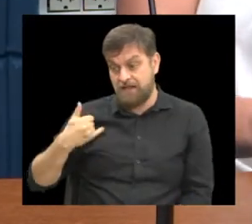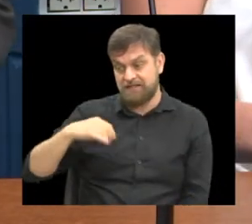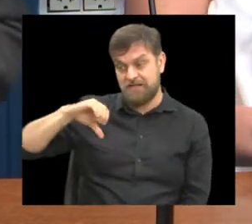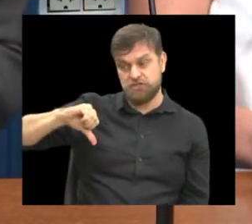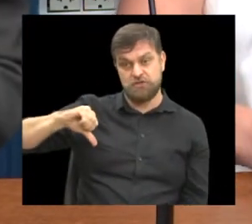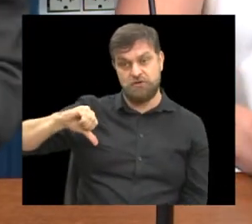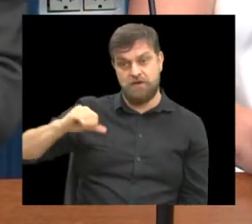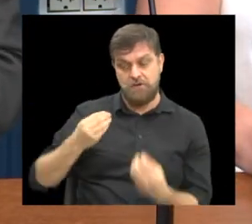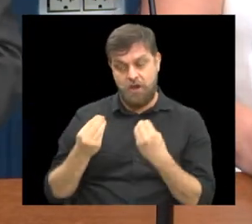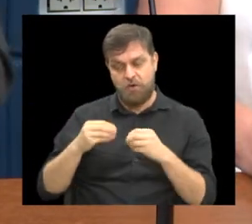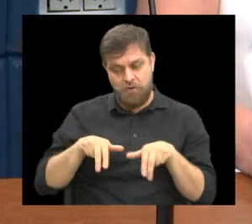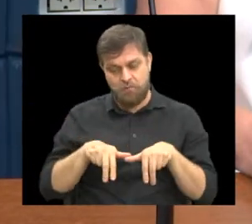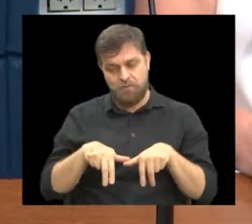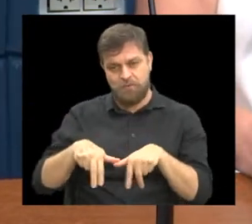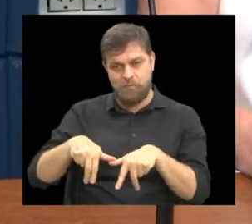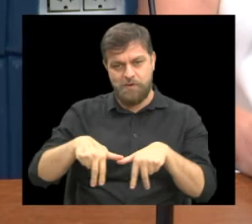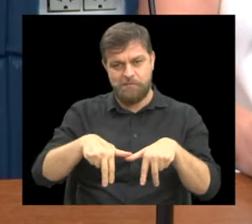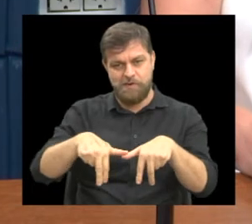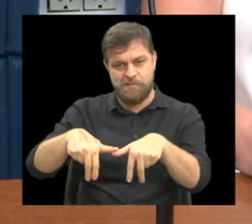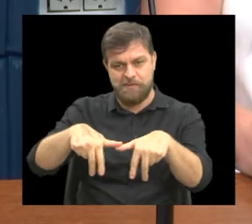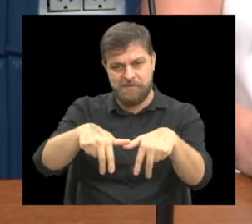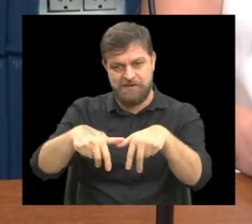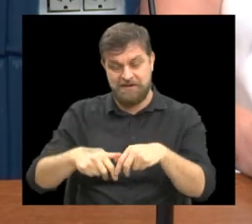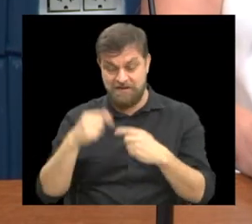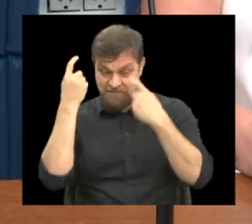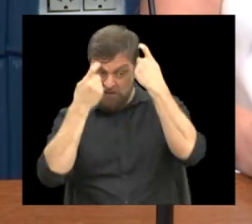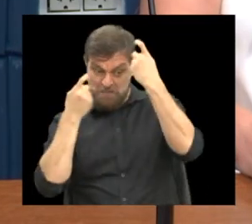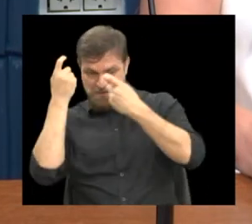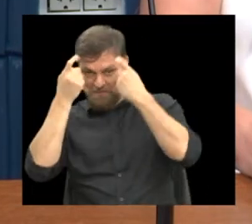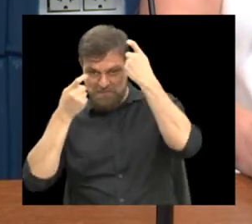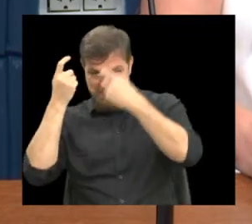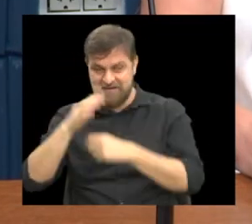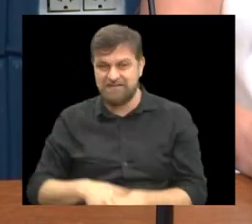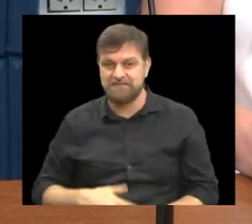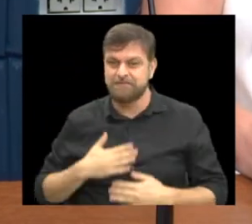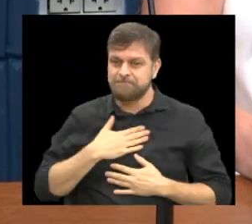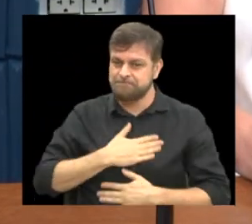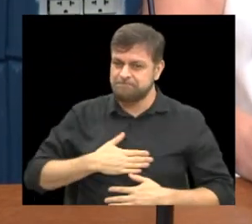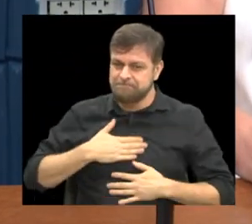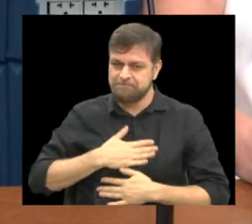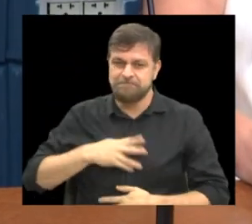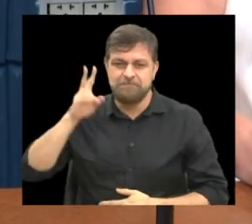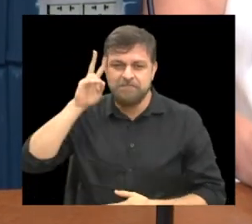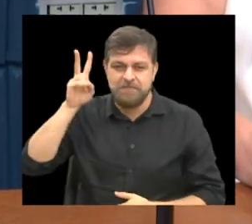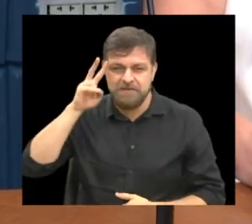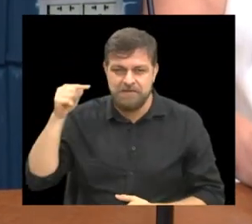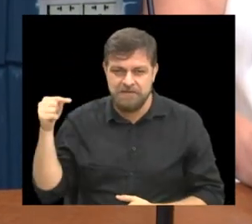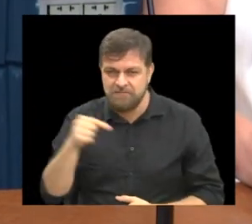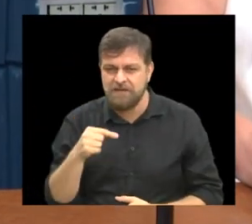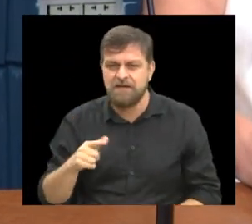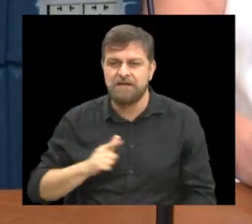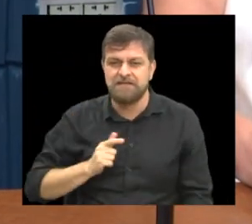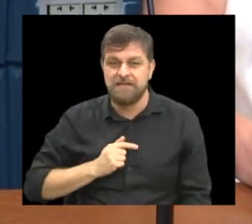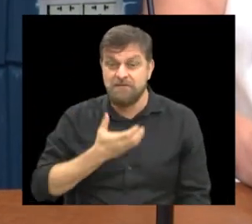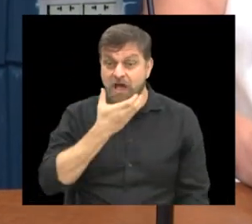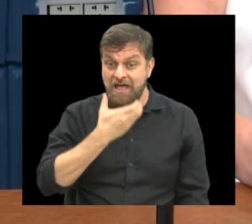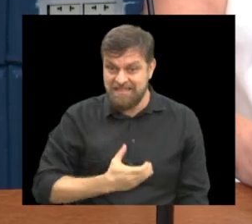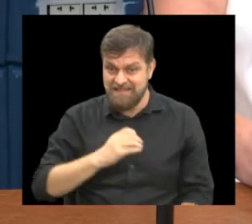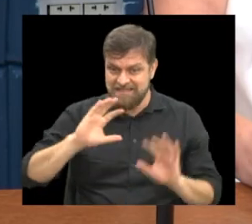né? Mas chega assim a ser gratificante. Eu lembro que na cantada de